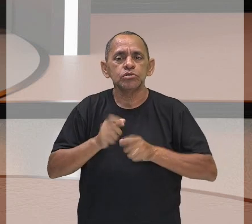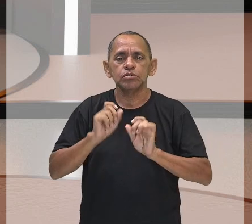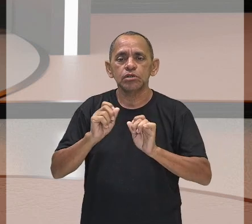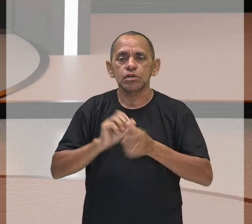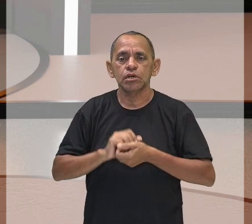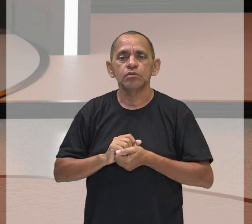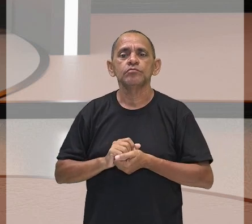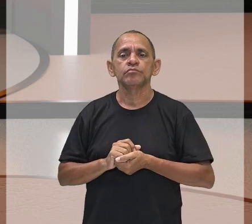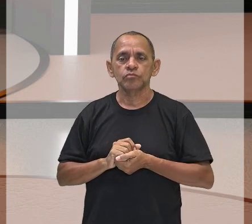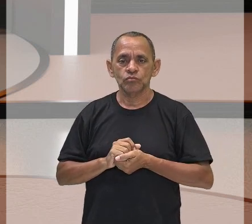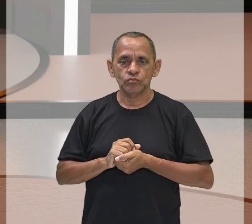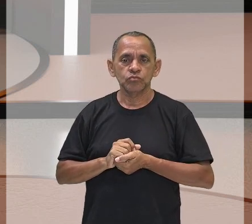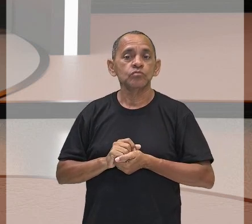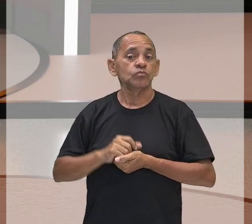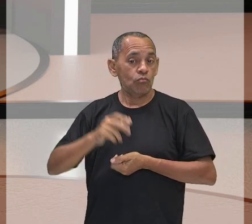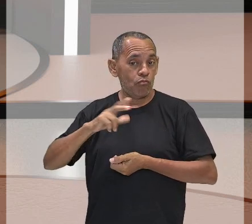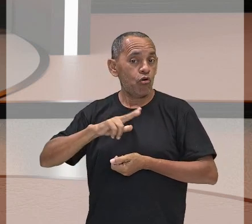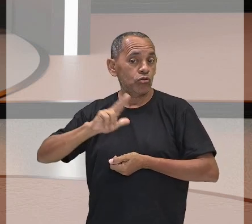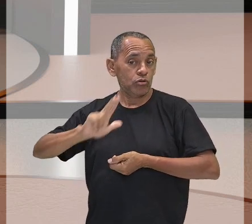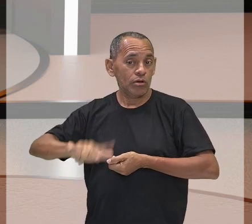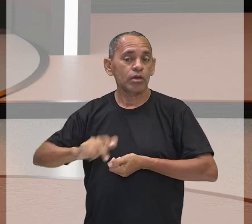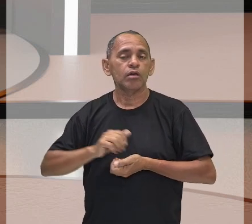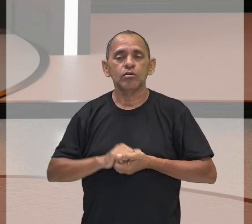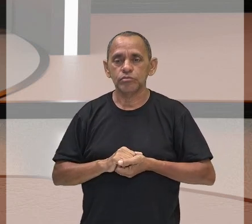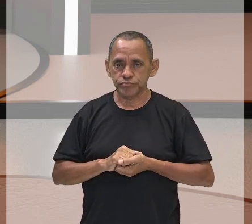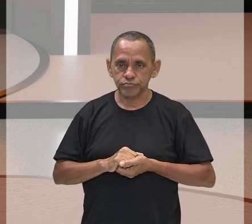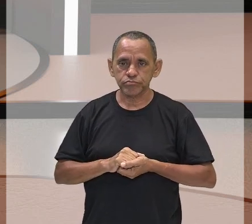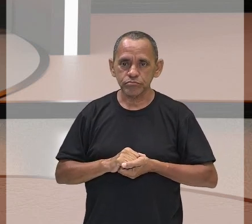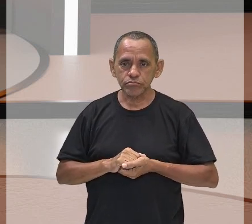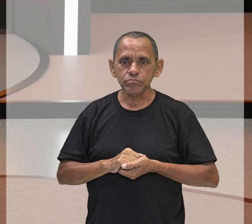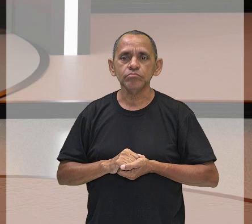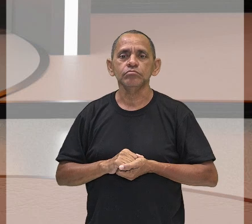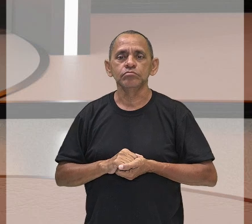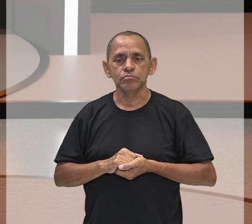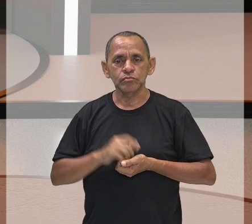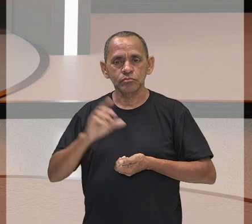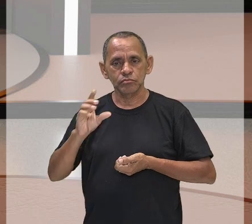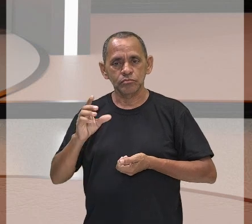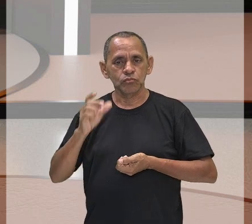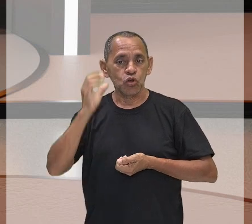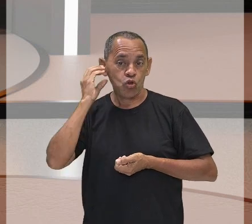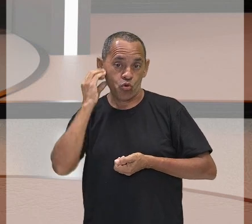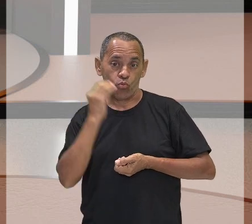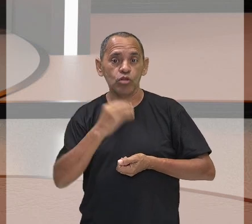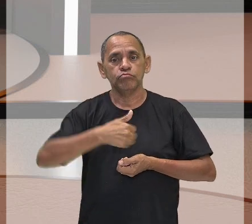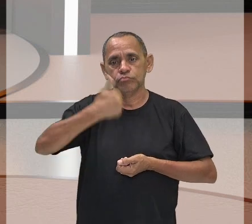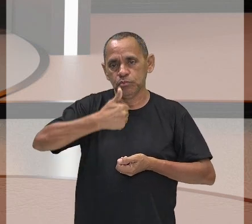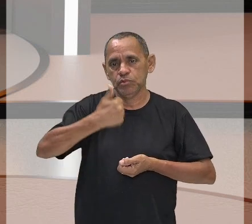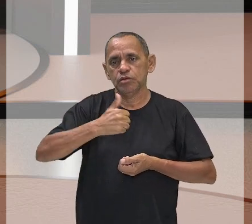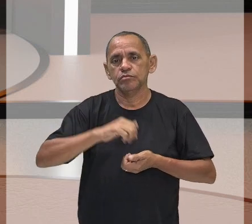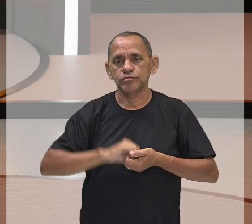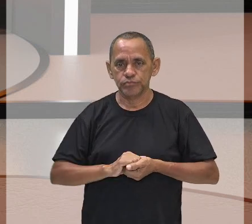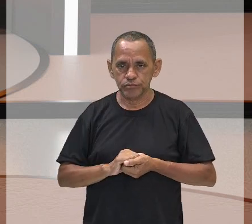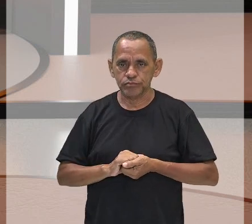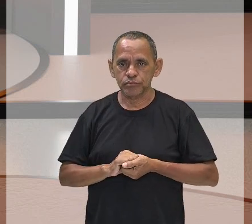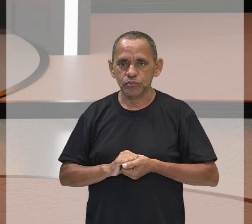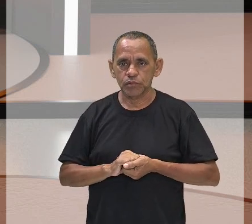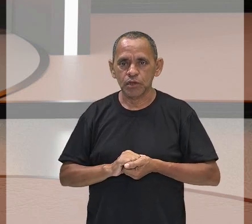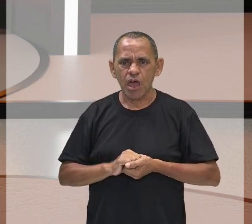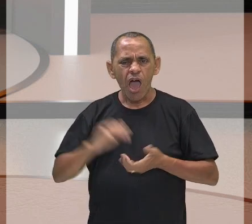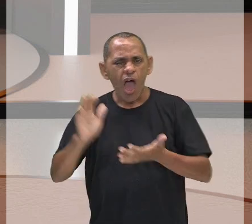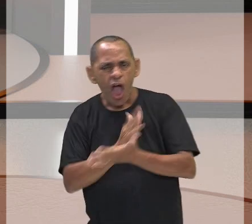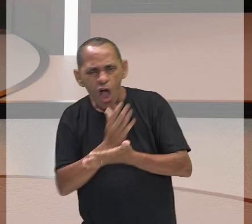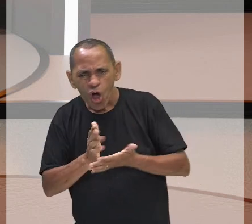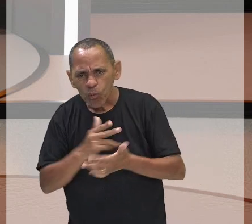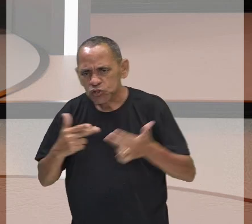o português Dom Pedro, que viria a ser Dom Pedro I. Gente, isso era algo bastante criticado em